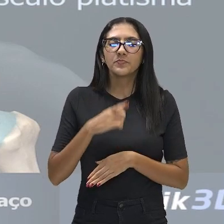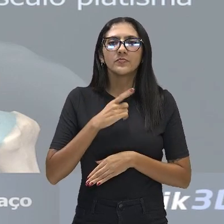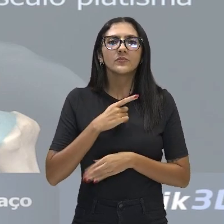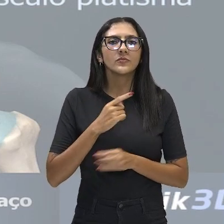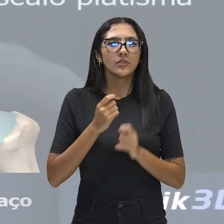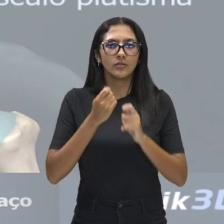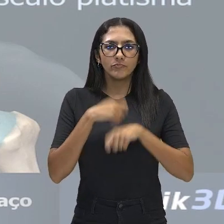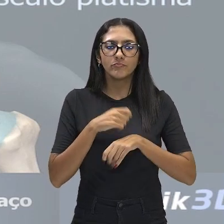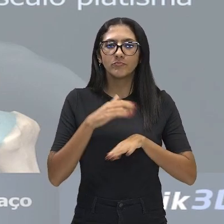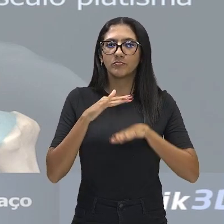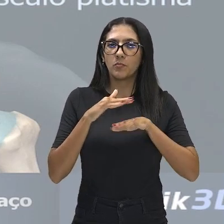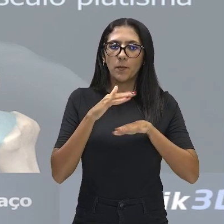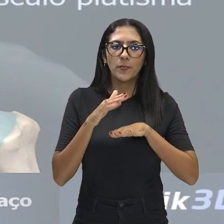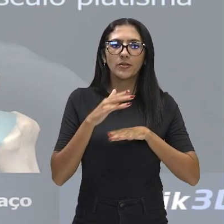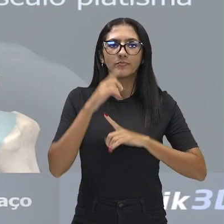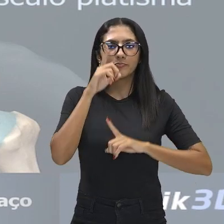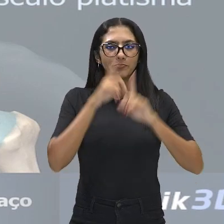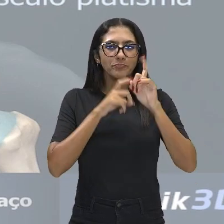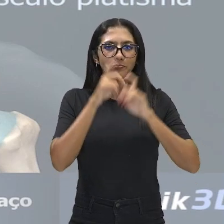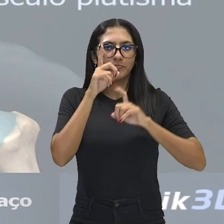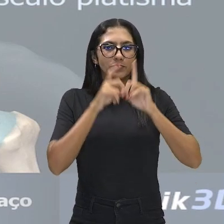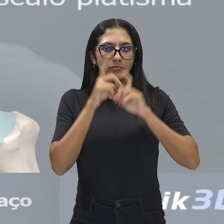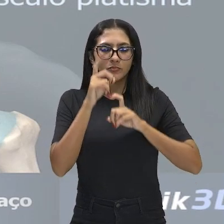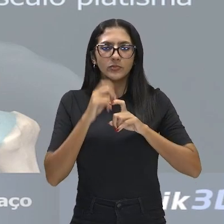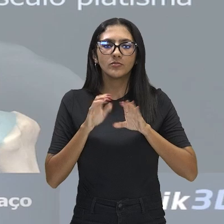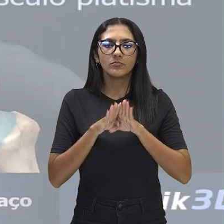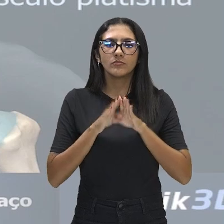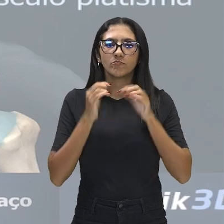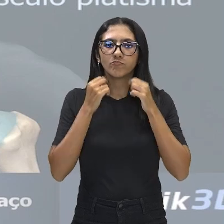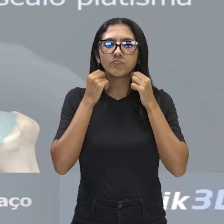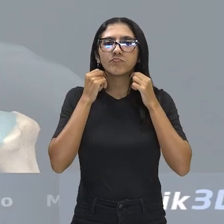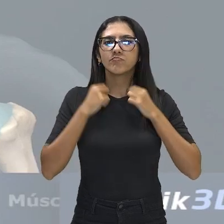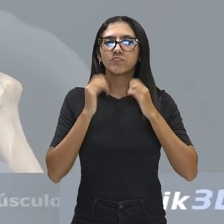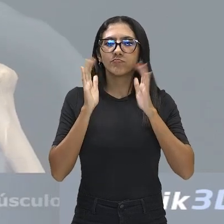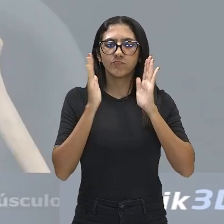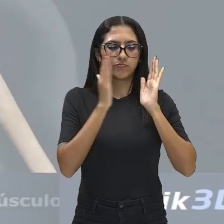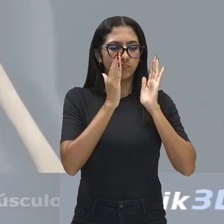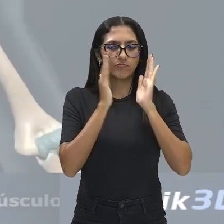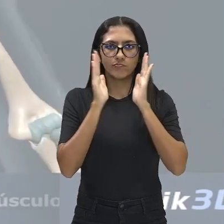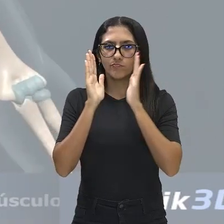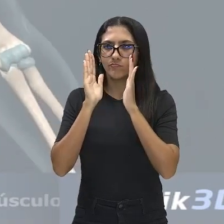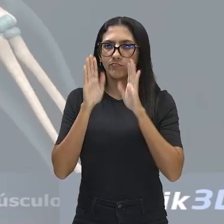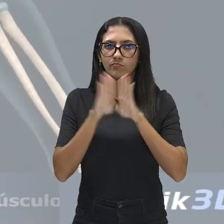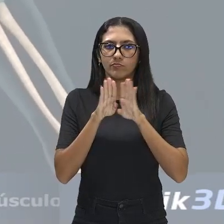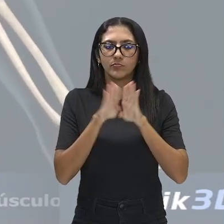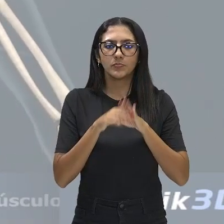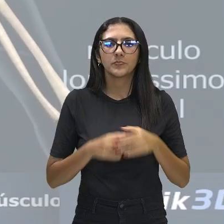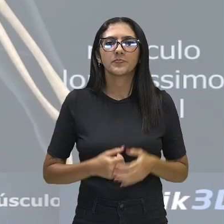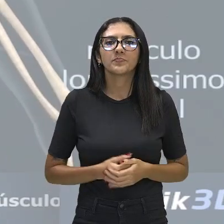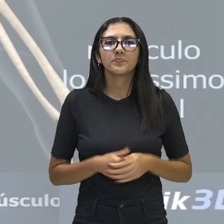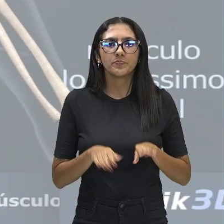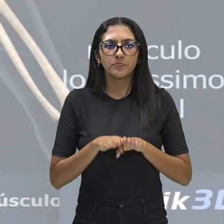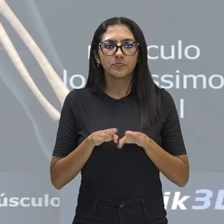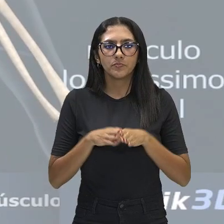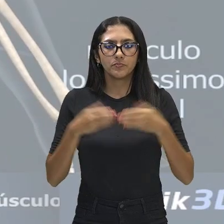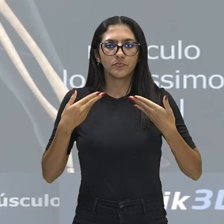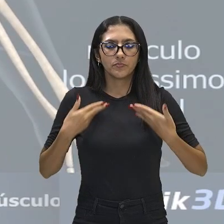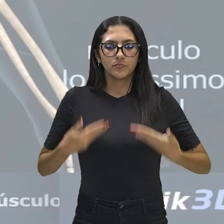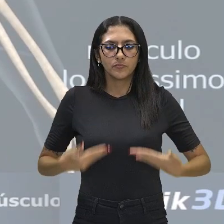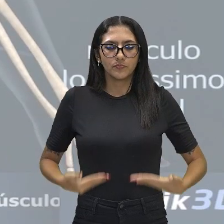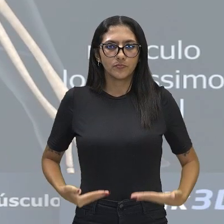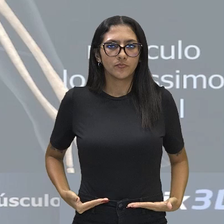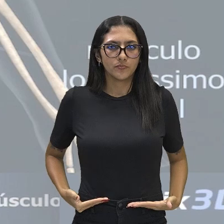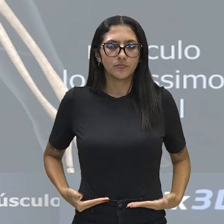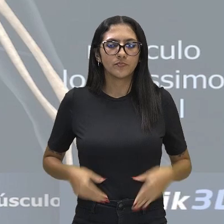nossa movimentação, a rotação da nossa cabeça. O músculo do tronco, que também